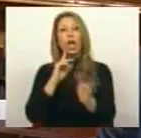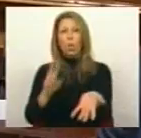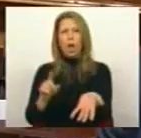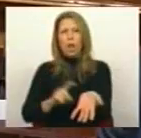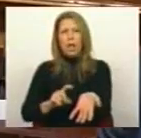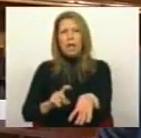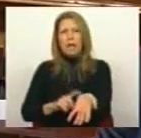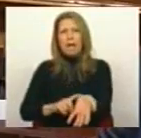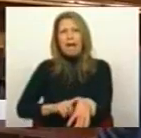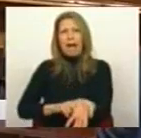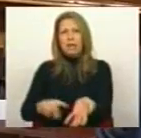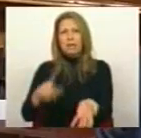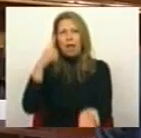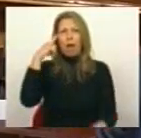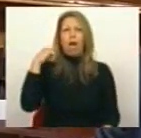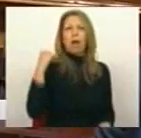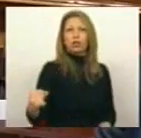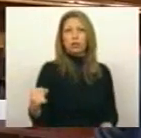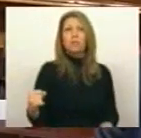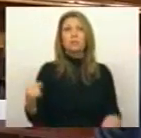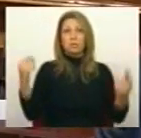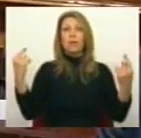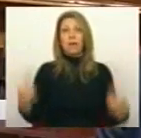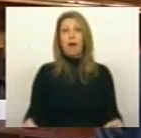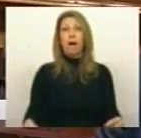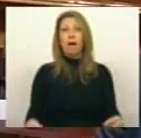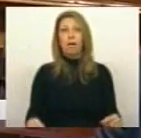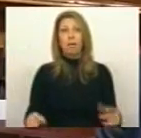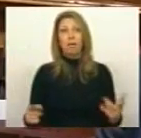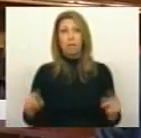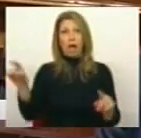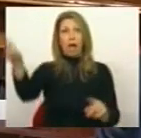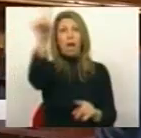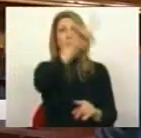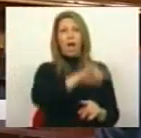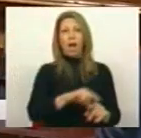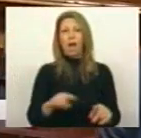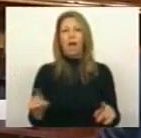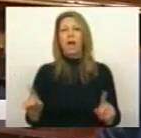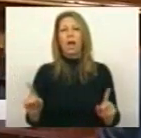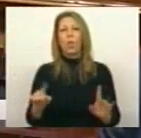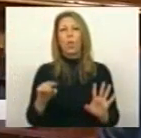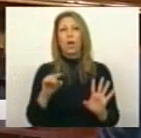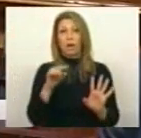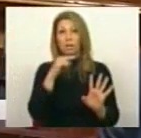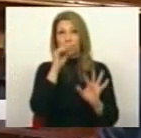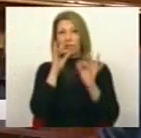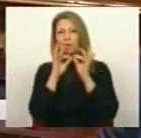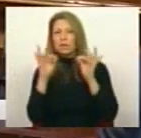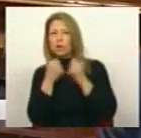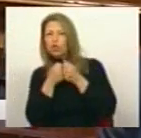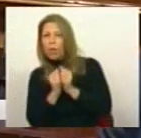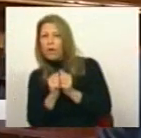discriminação andam por aí e já não é em silêncio. E por isso se exige um combate sério e determinado para no futuro não voltarmos a